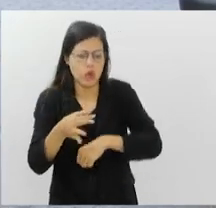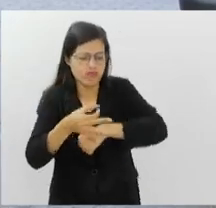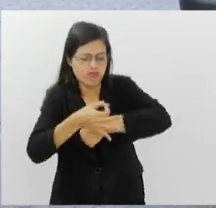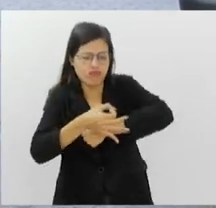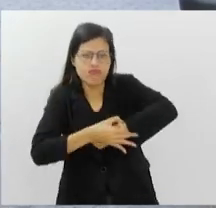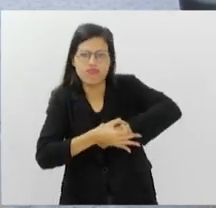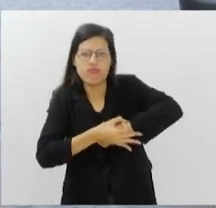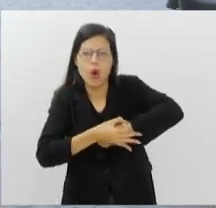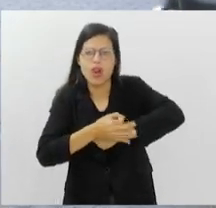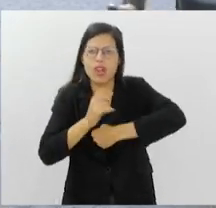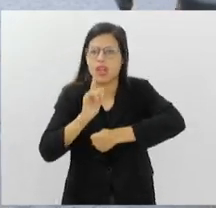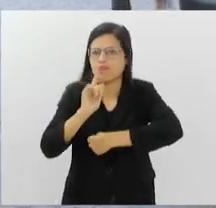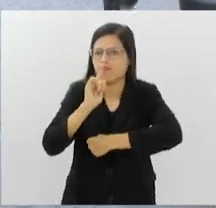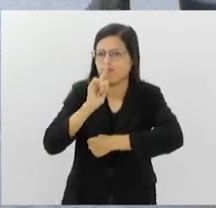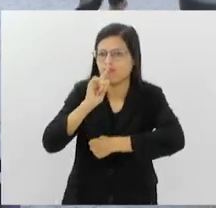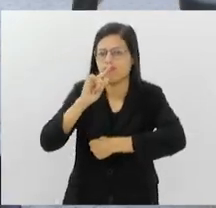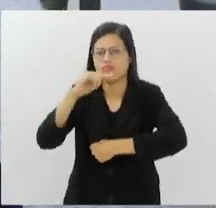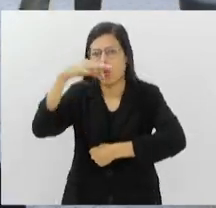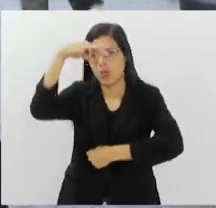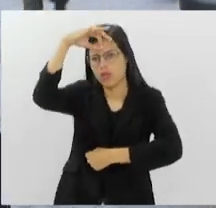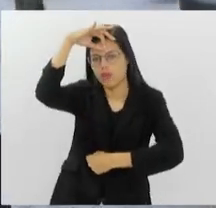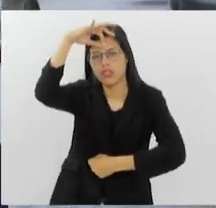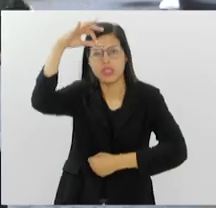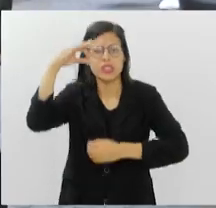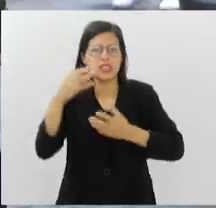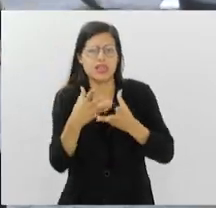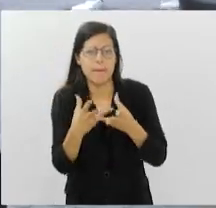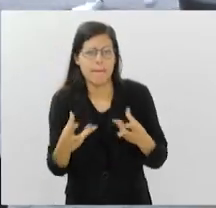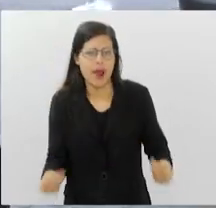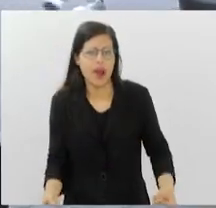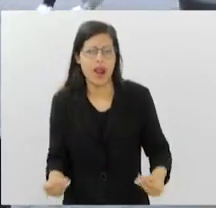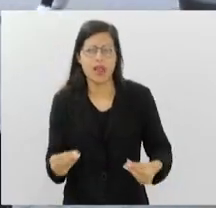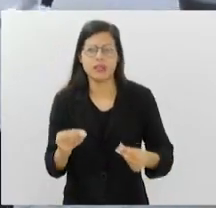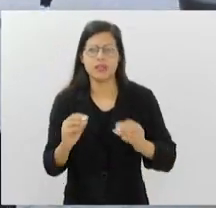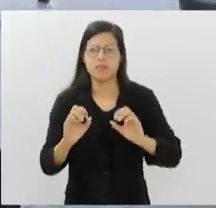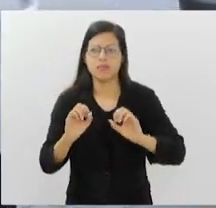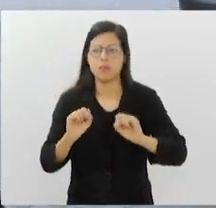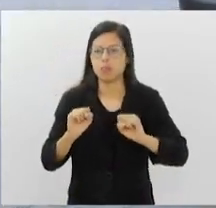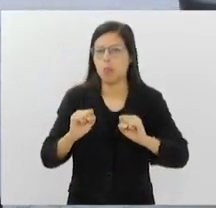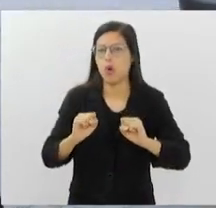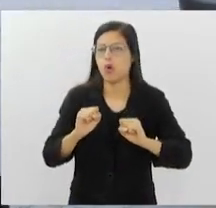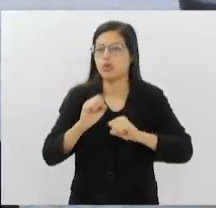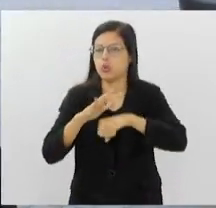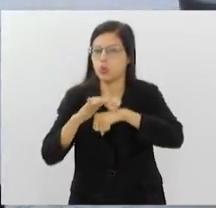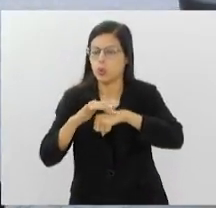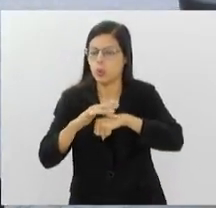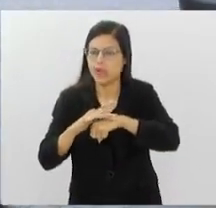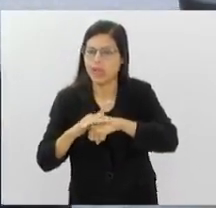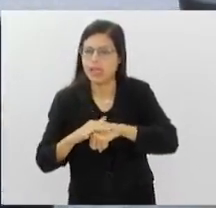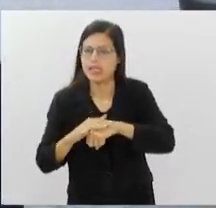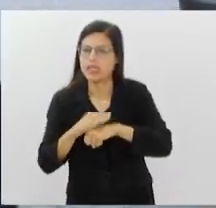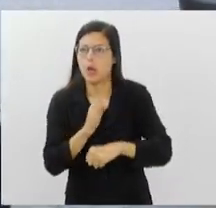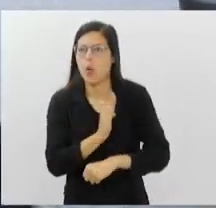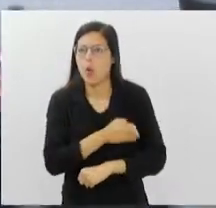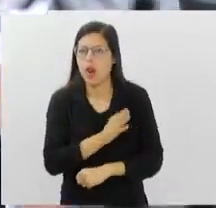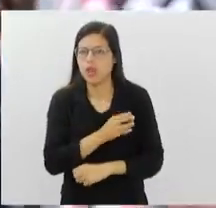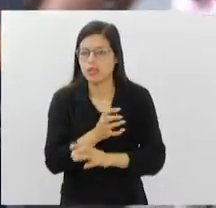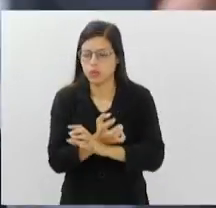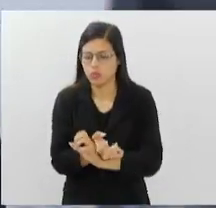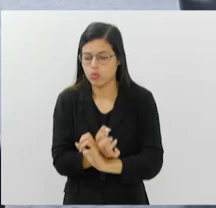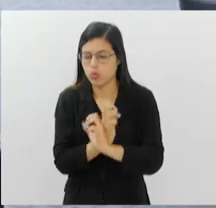ela pode evoluir para uma doença cardíaca, uma doença nos ossos renal e